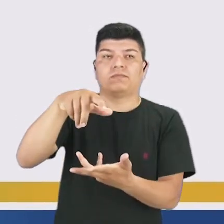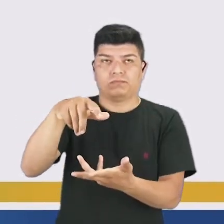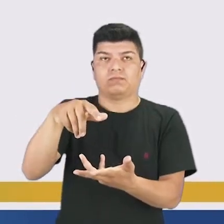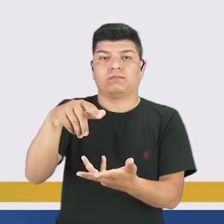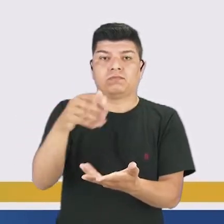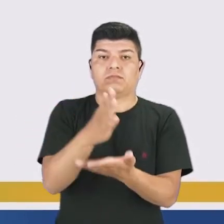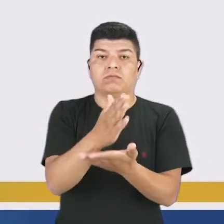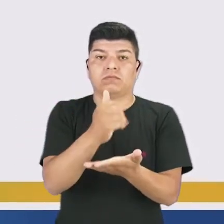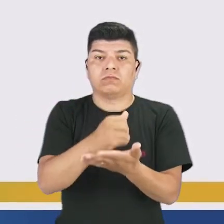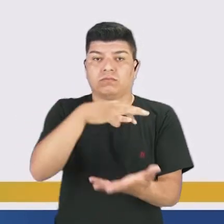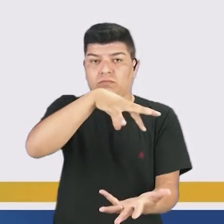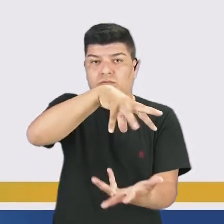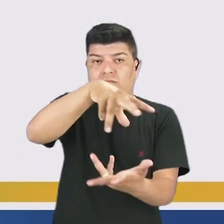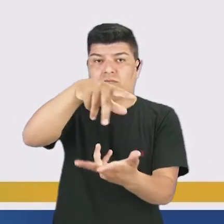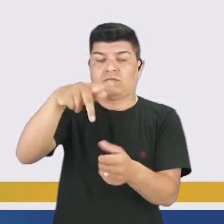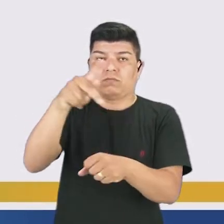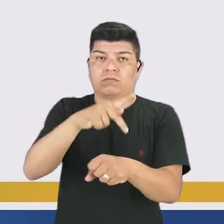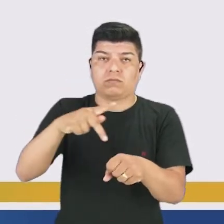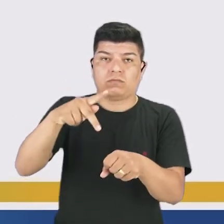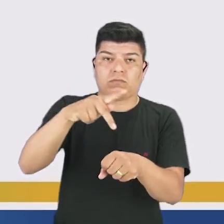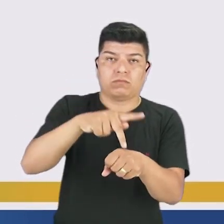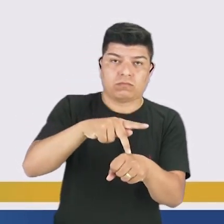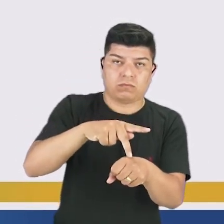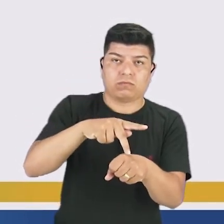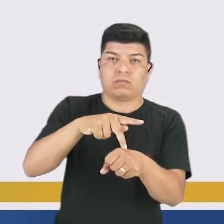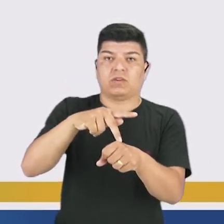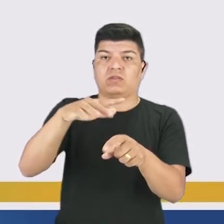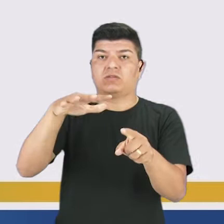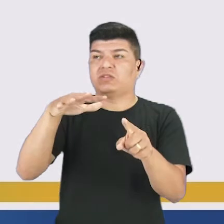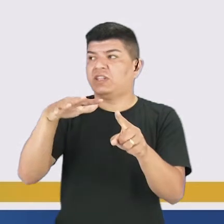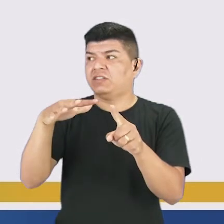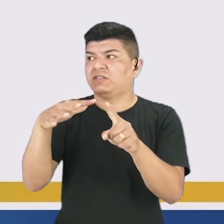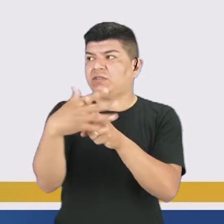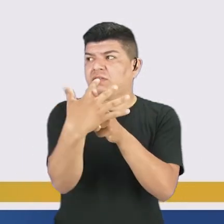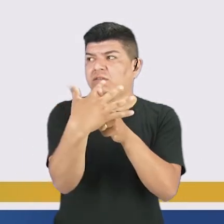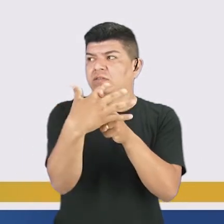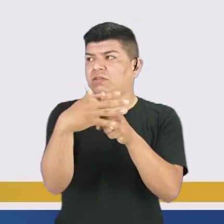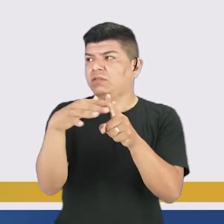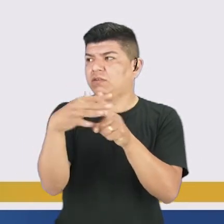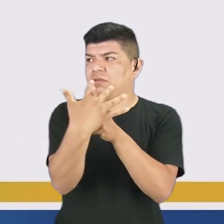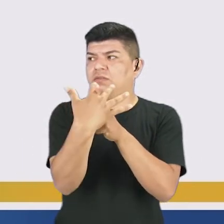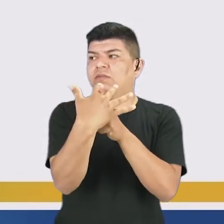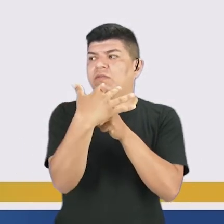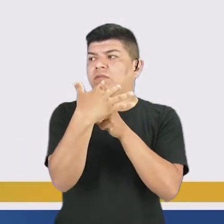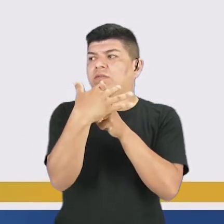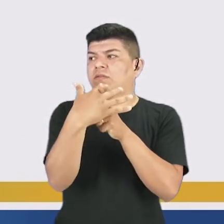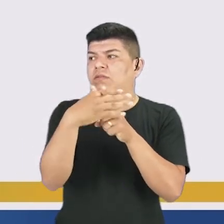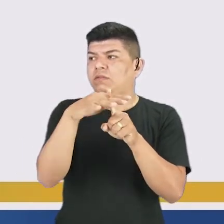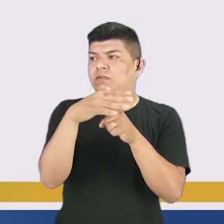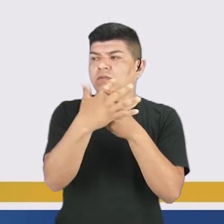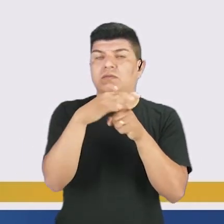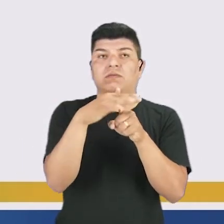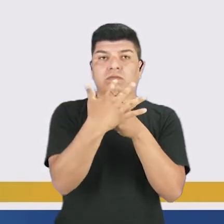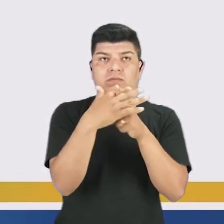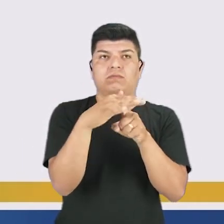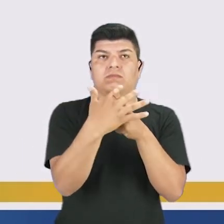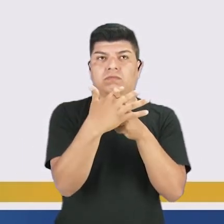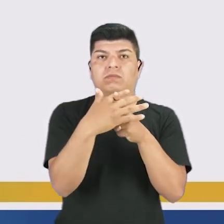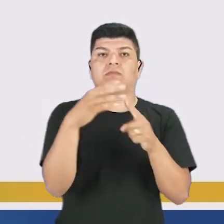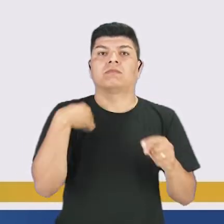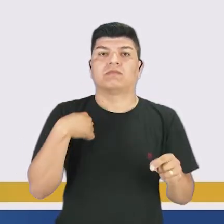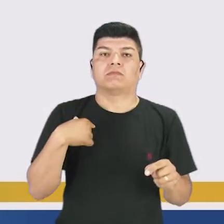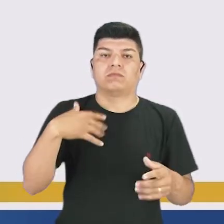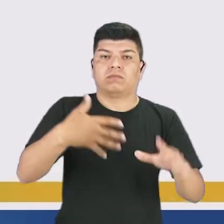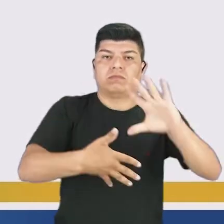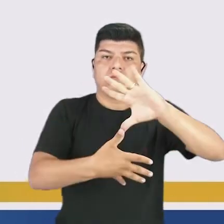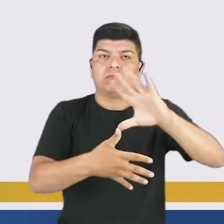de dividir o mundo entre os países socialistas e aliados de vermelho. E aí observe que até na América